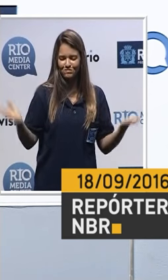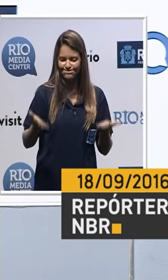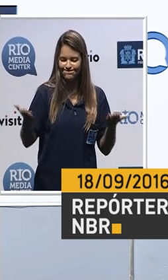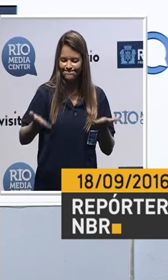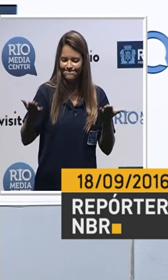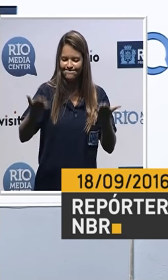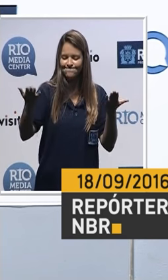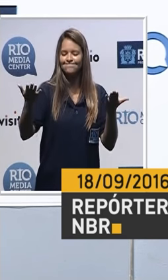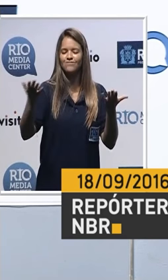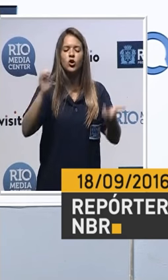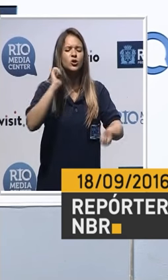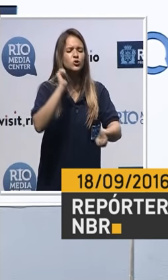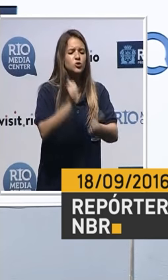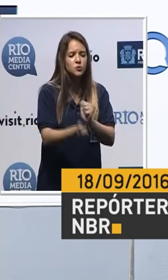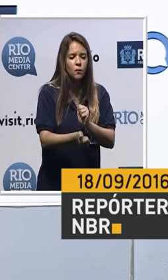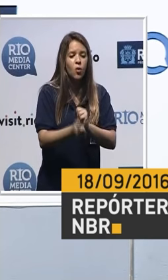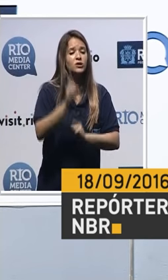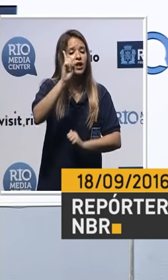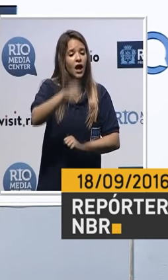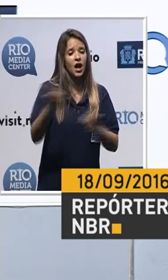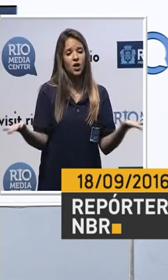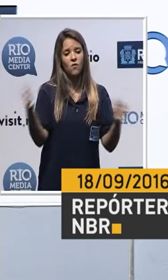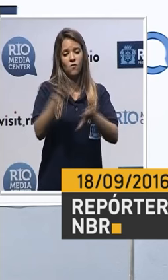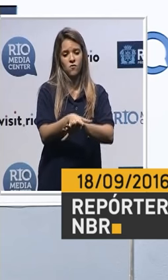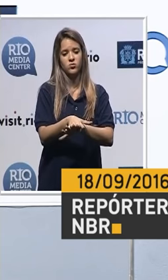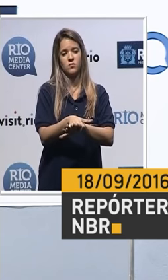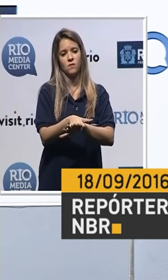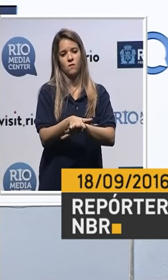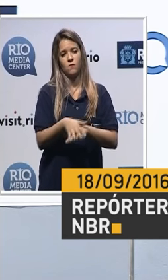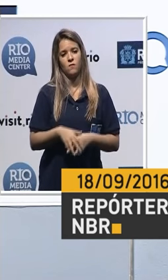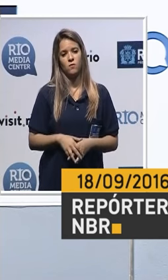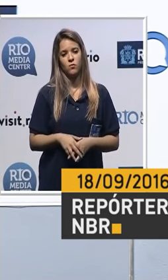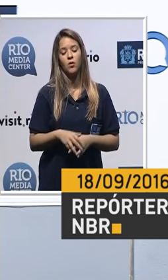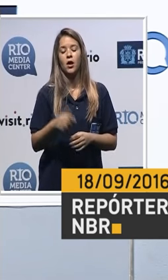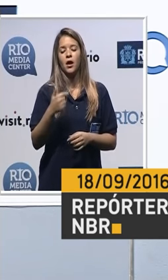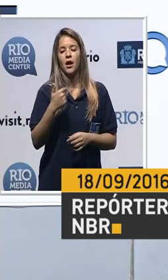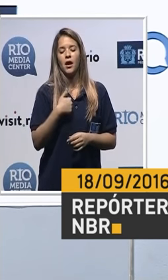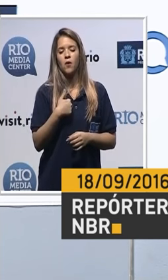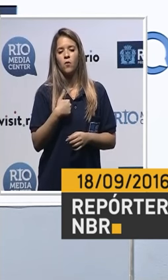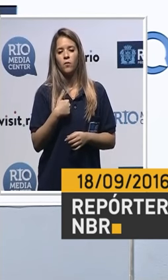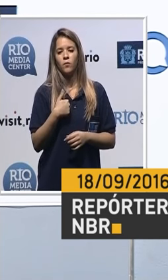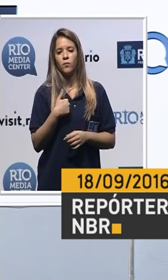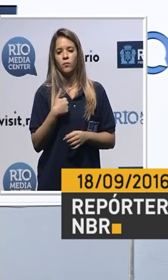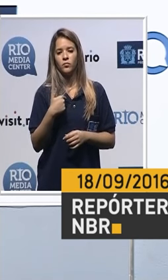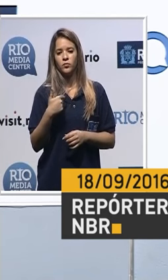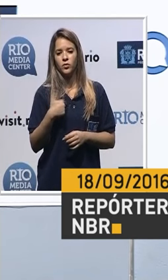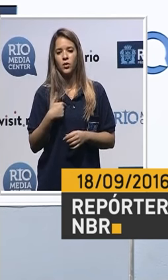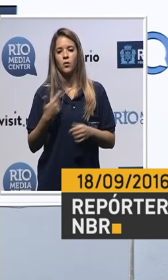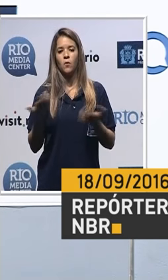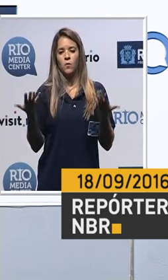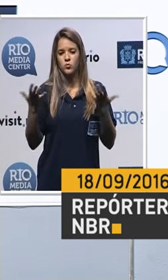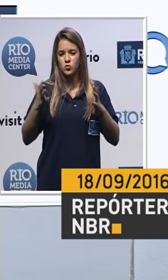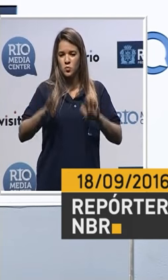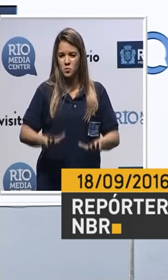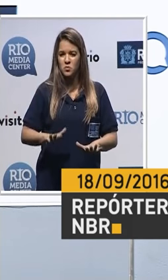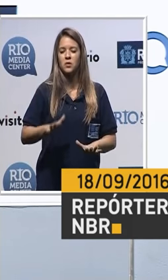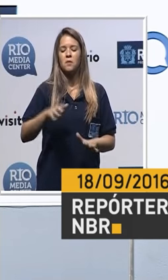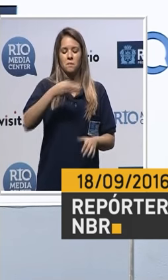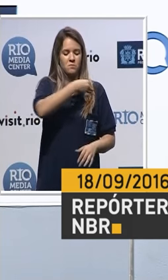o esporte como inclusão social. Eu assumi o Ministério no dia 12 de